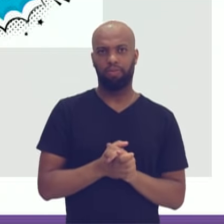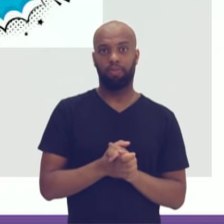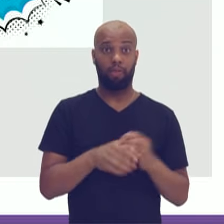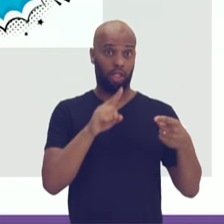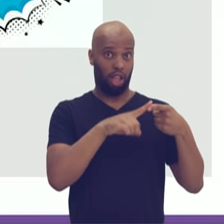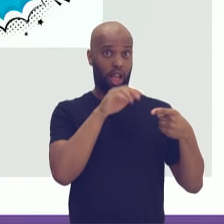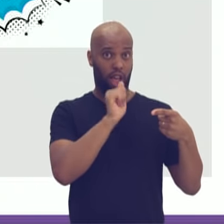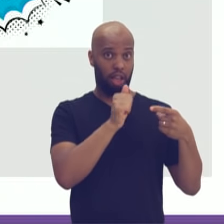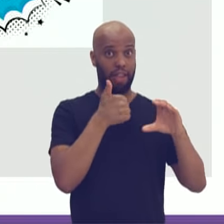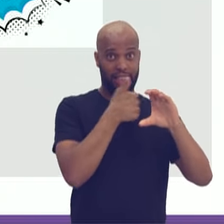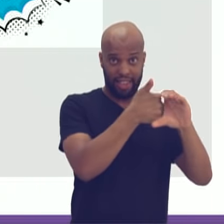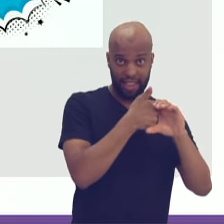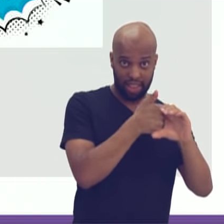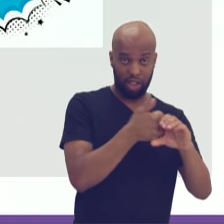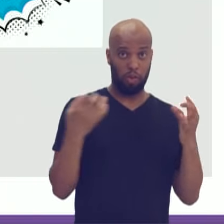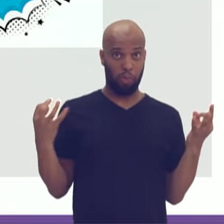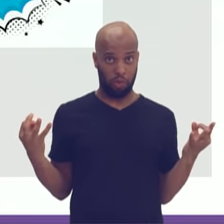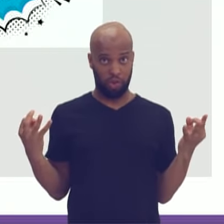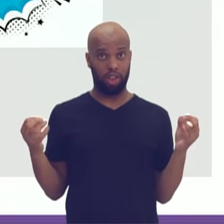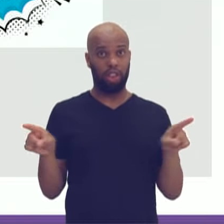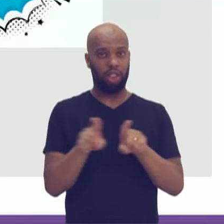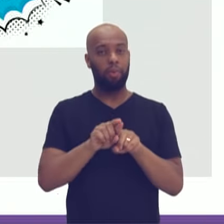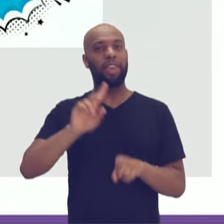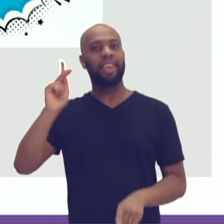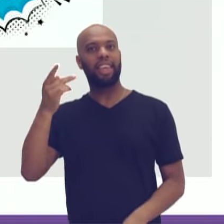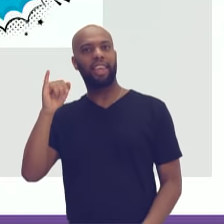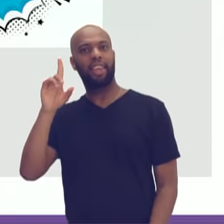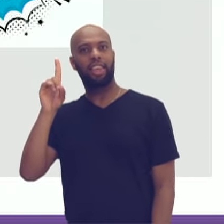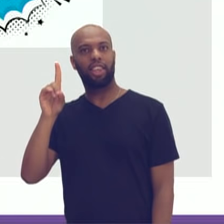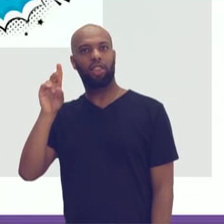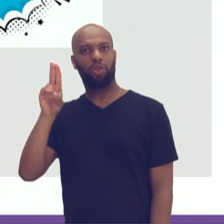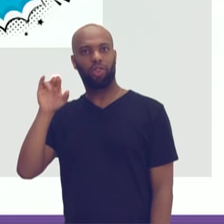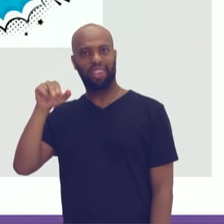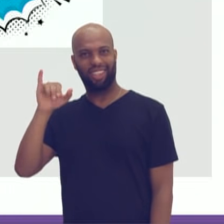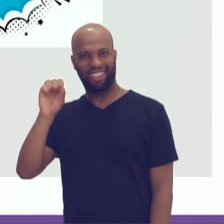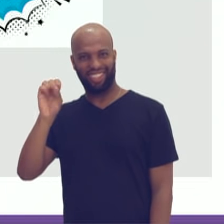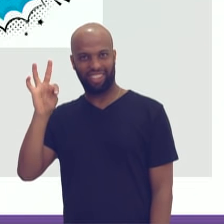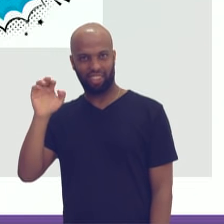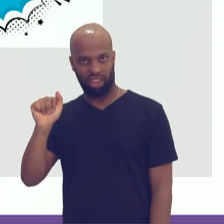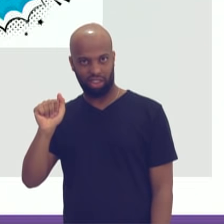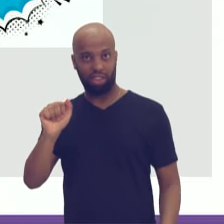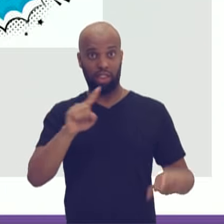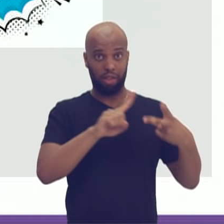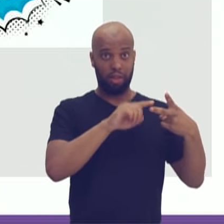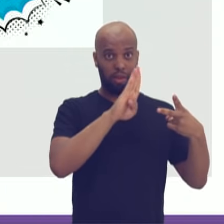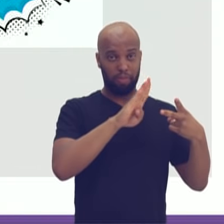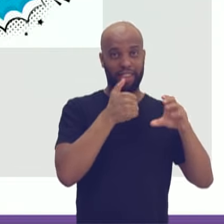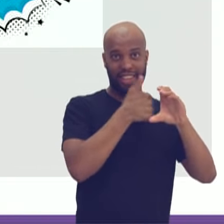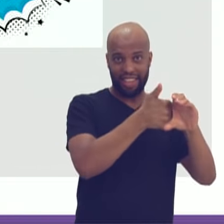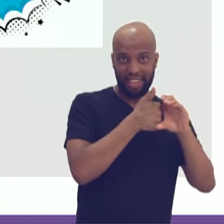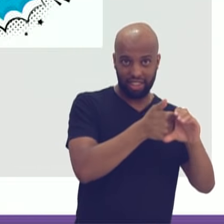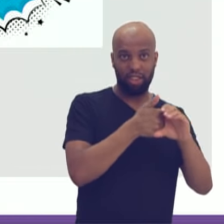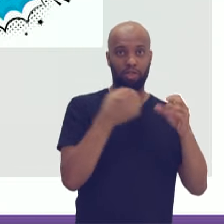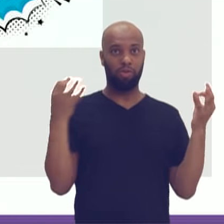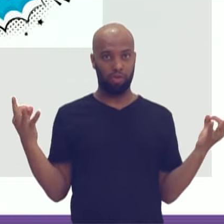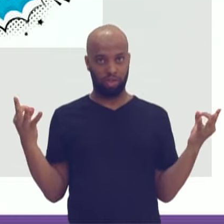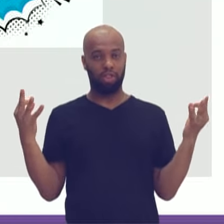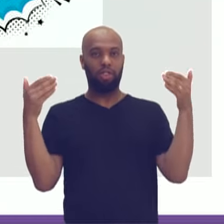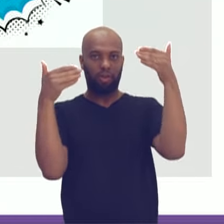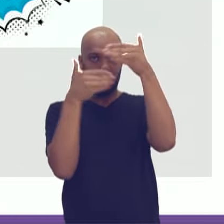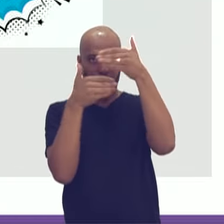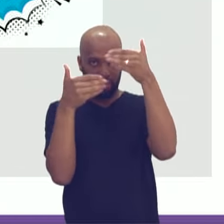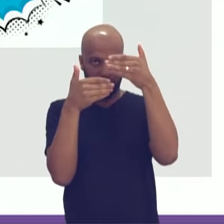A. Cristãos, budistas e hinduístas. B. Cristãos, budistas e muçulmanos.